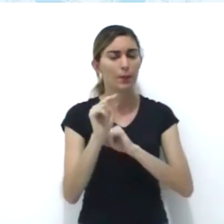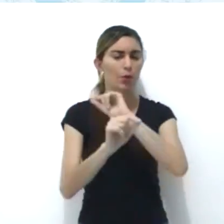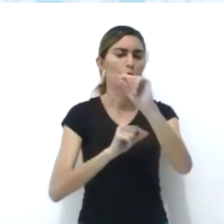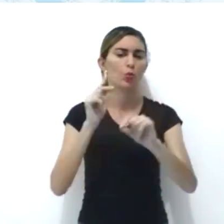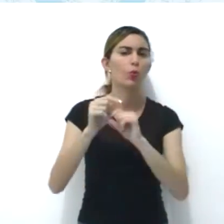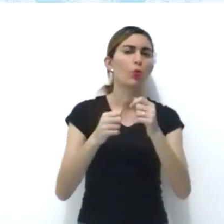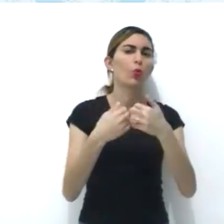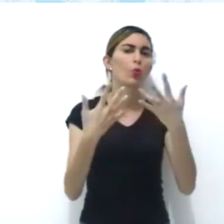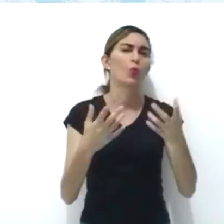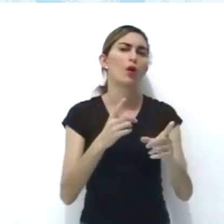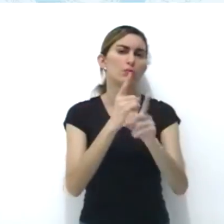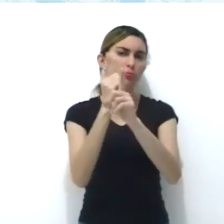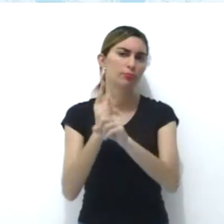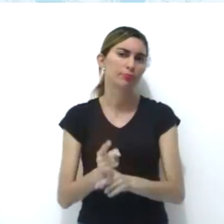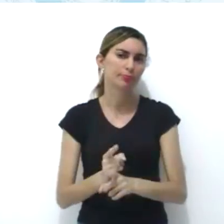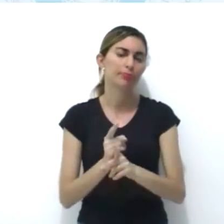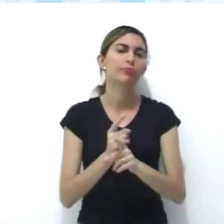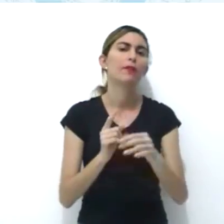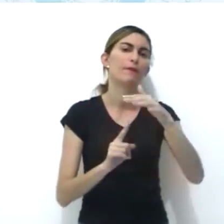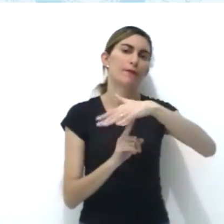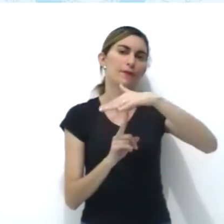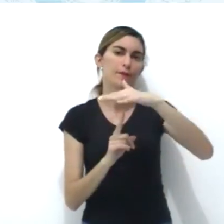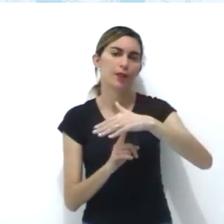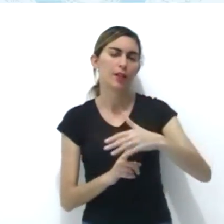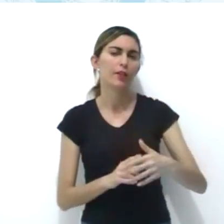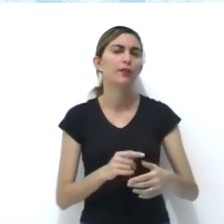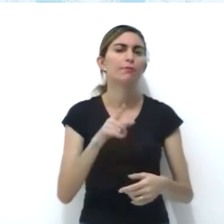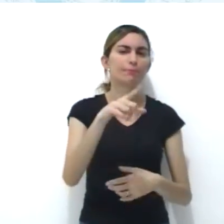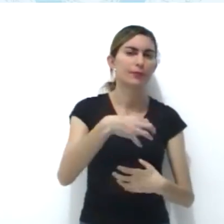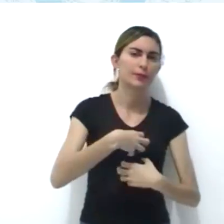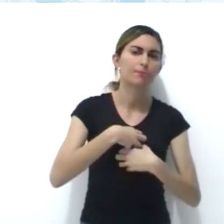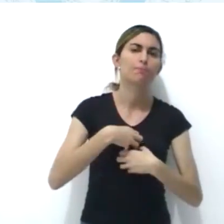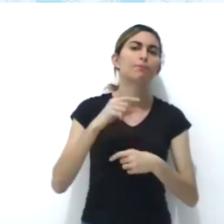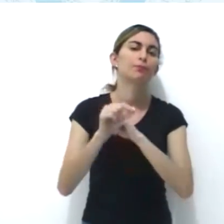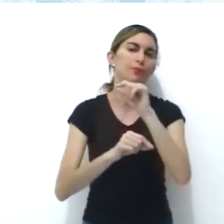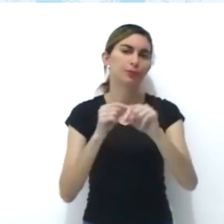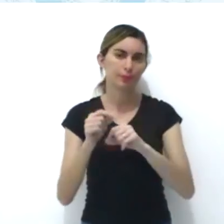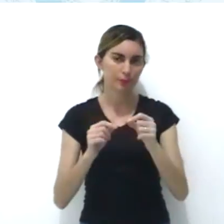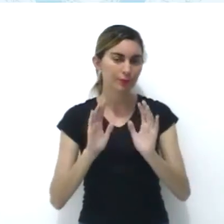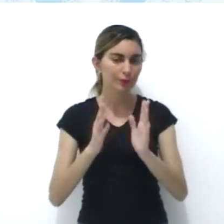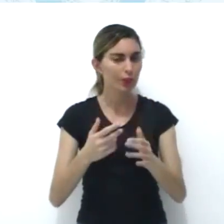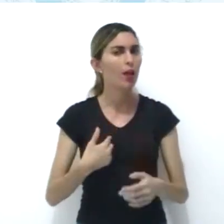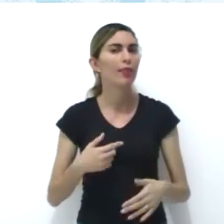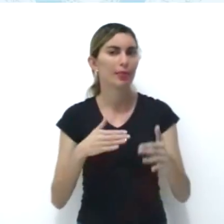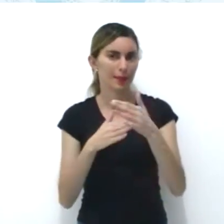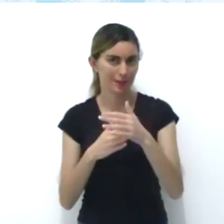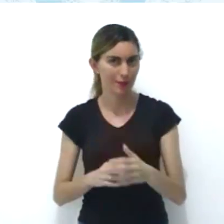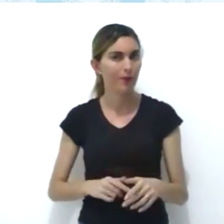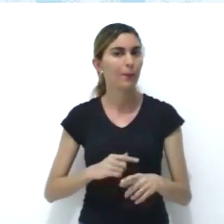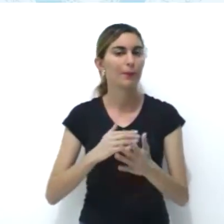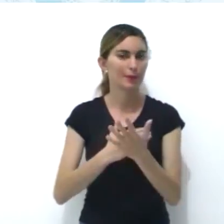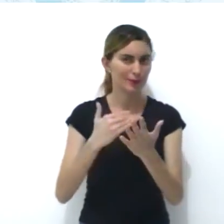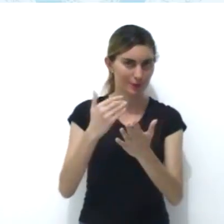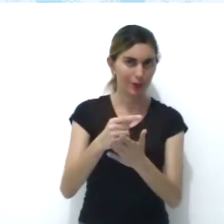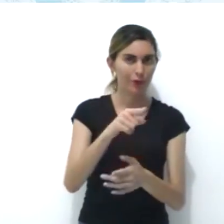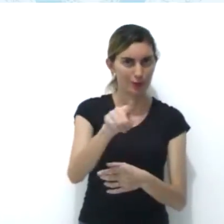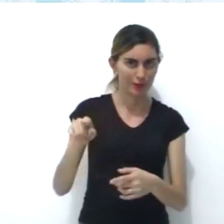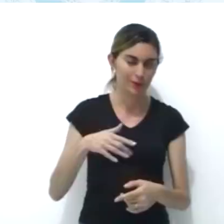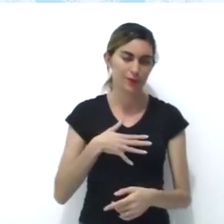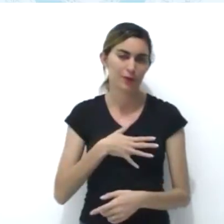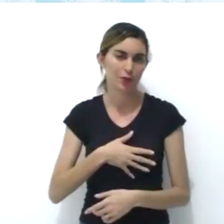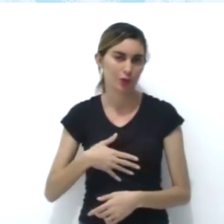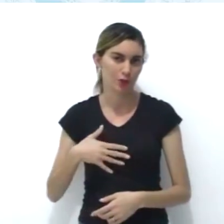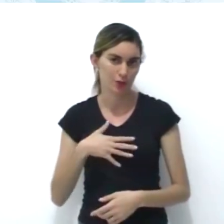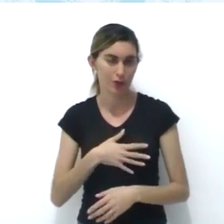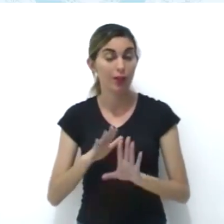saber quais foram as impressões que essas feiras te causaram. Que eu já adianto, é um desafio, mas eu vou antecipar, vocês